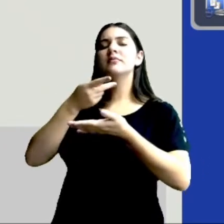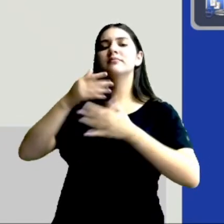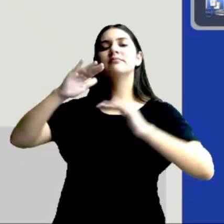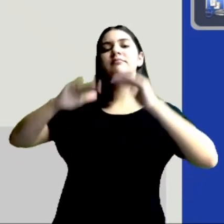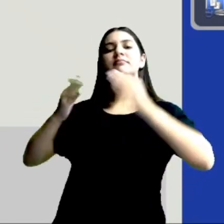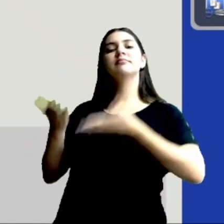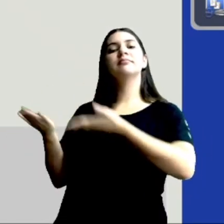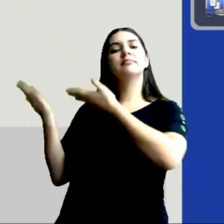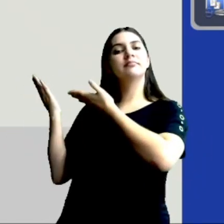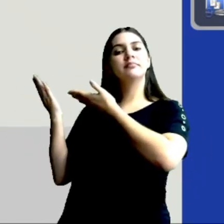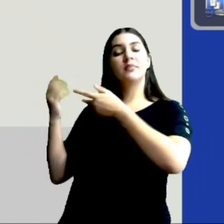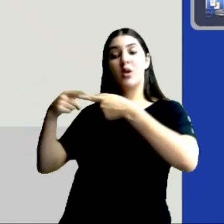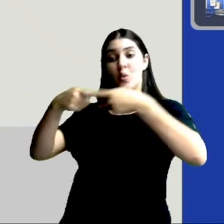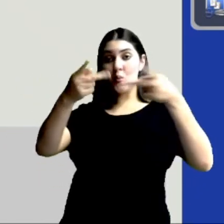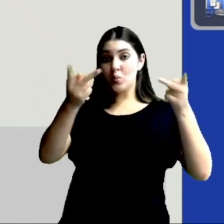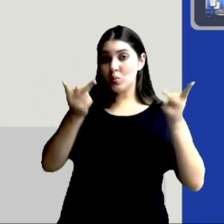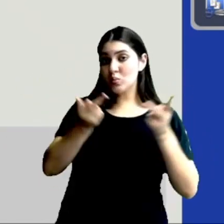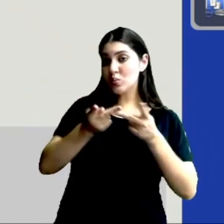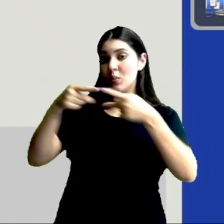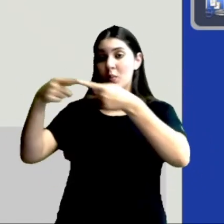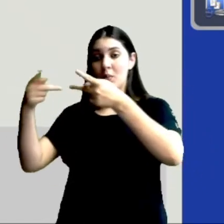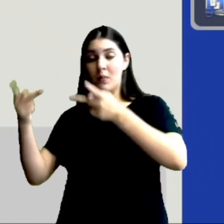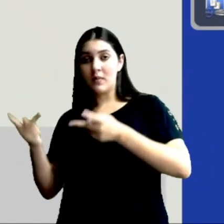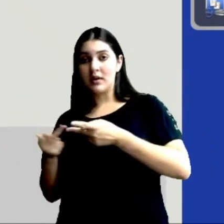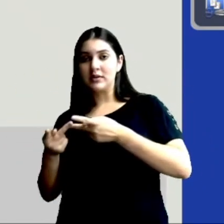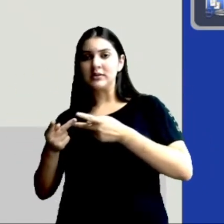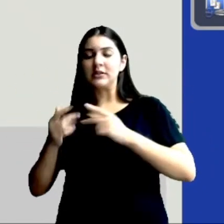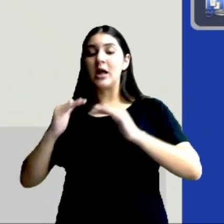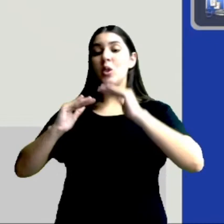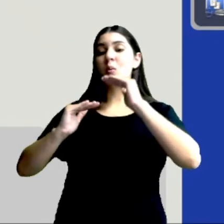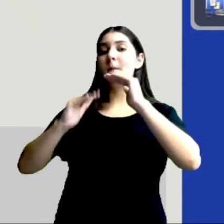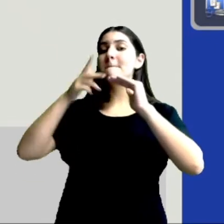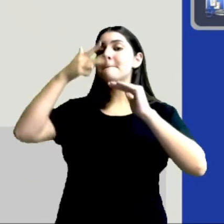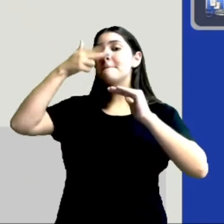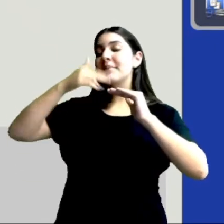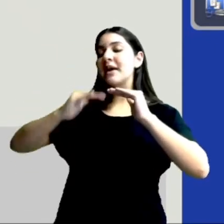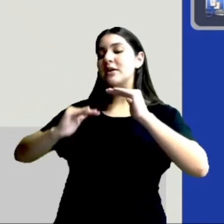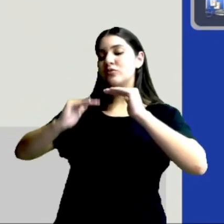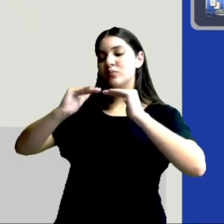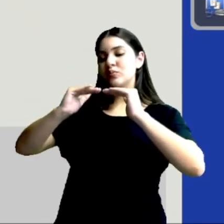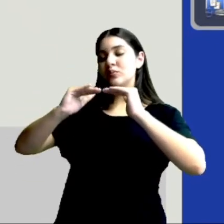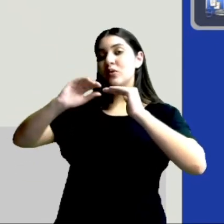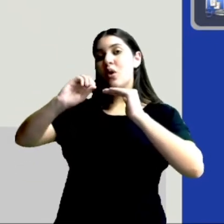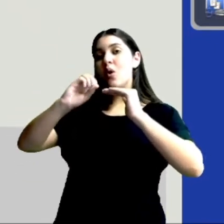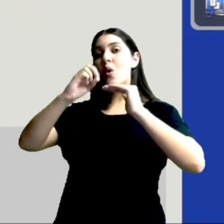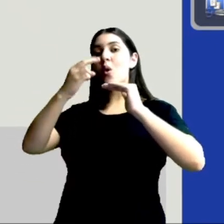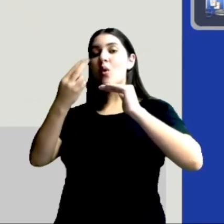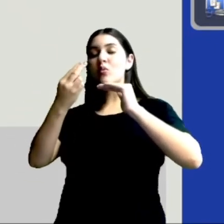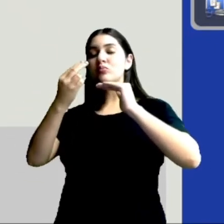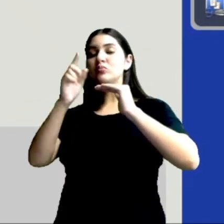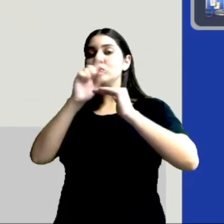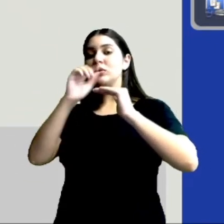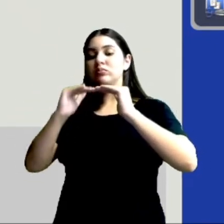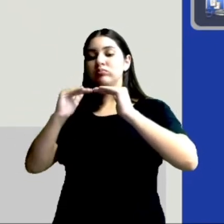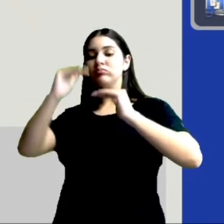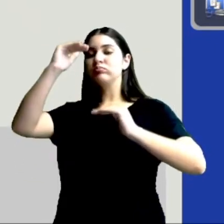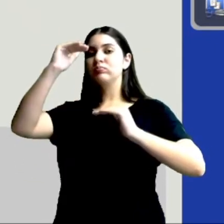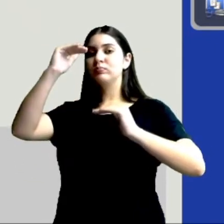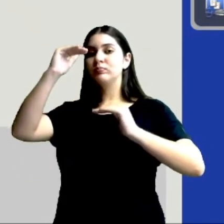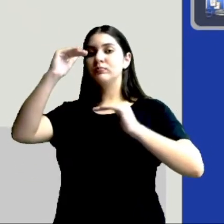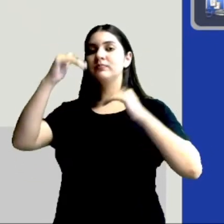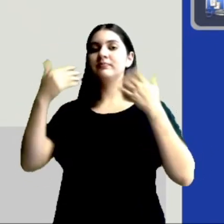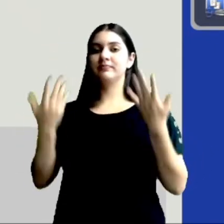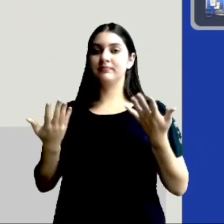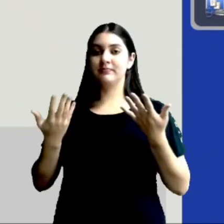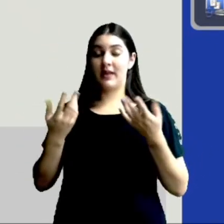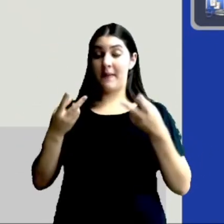Os pratos estão no mesmo nível ou não? Está um mais alto que o outro? Aí